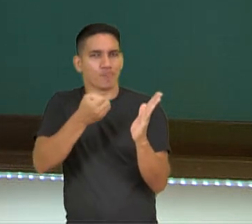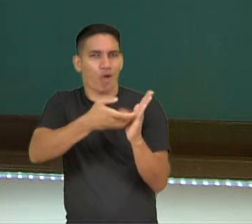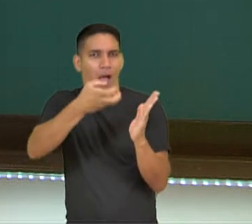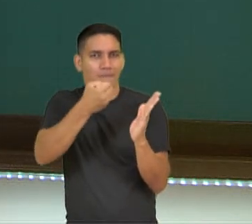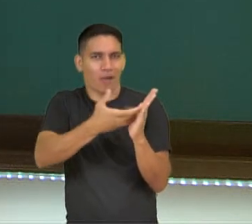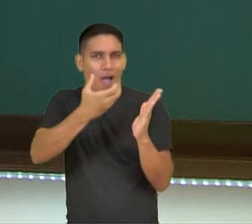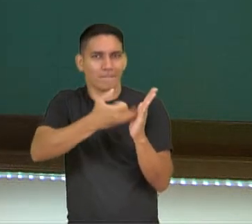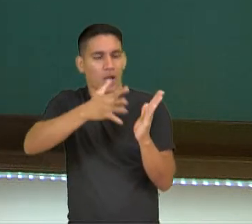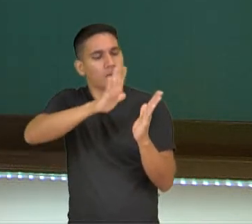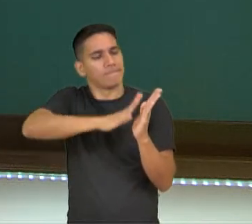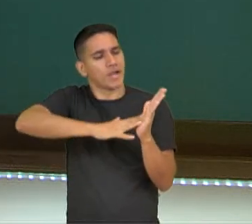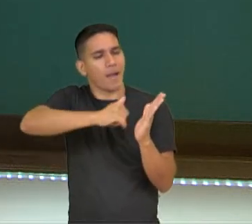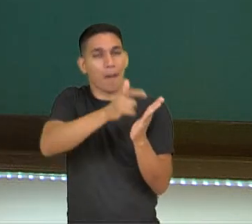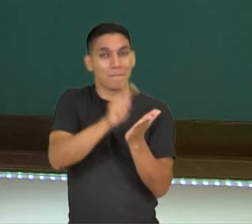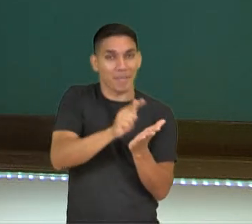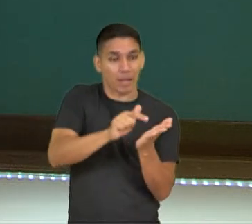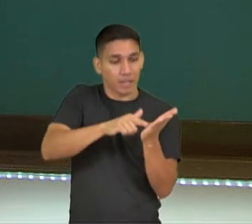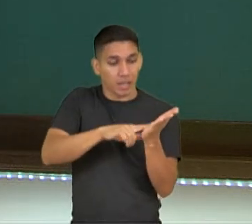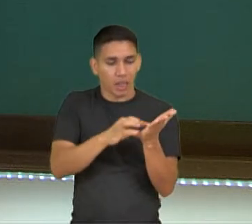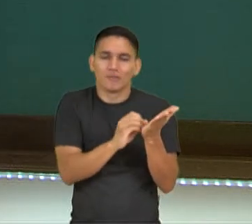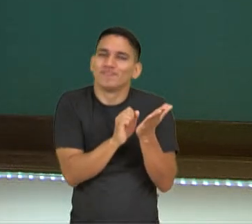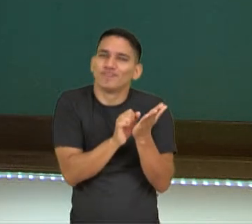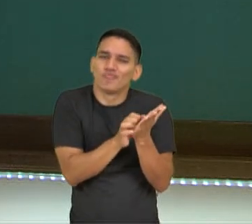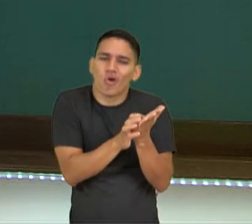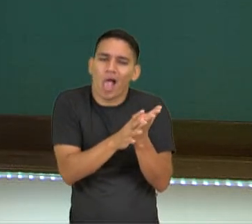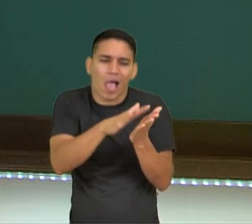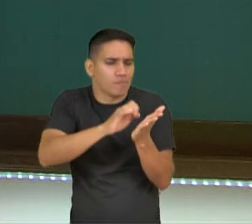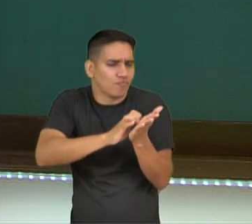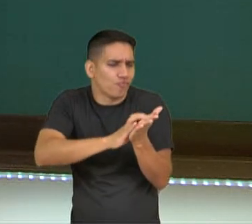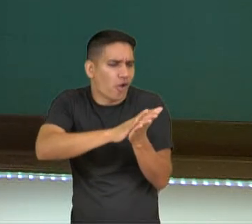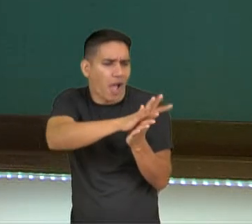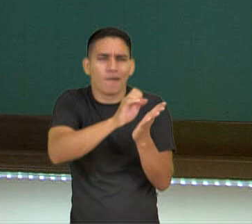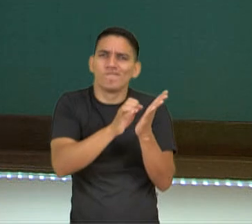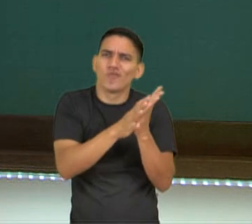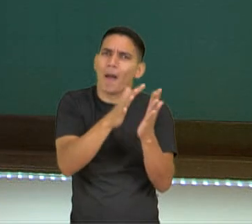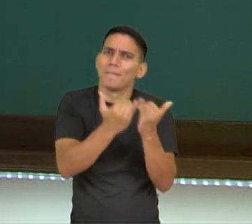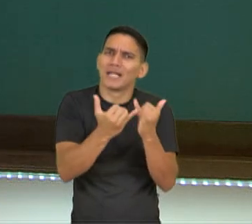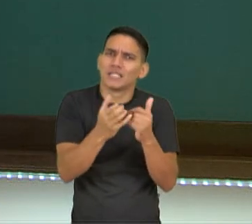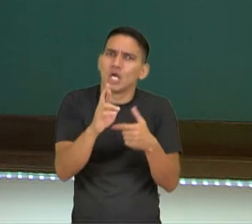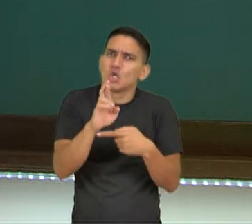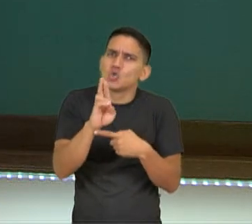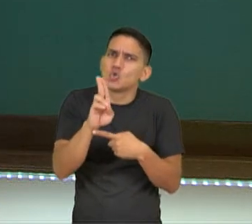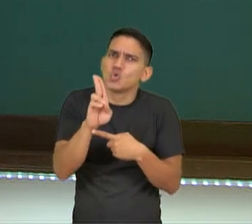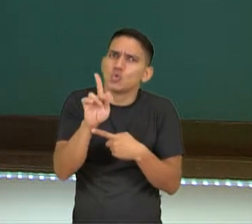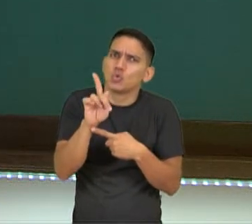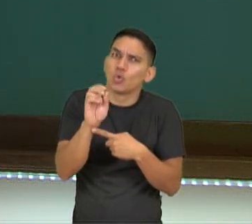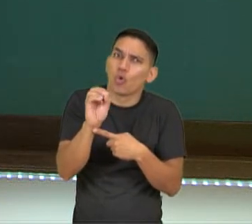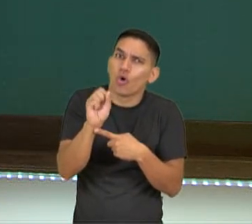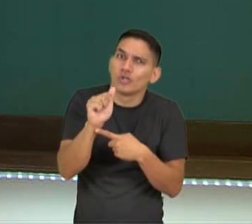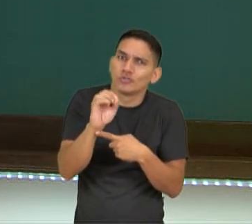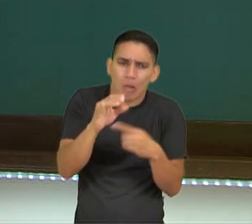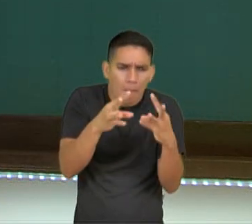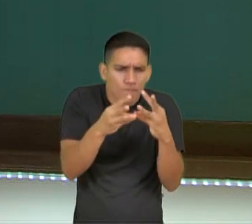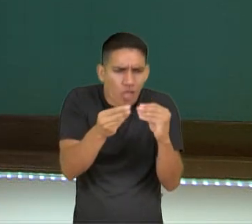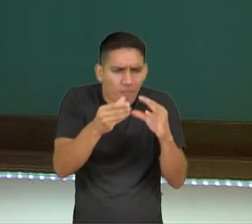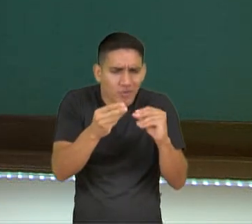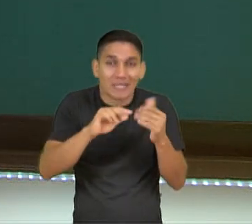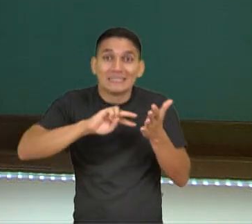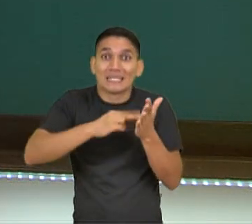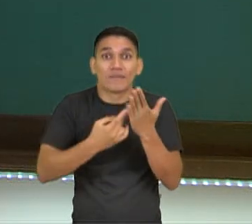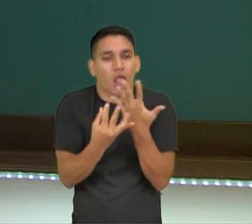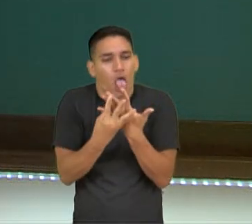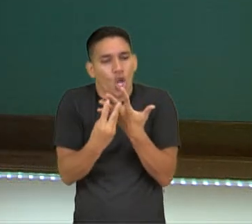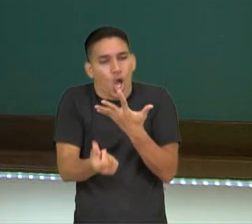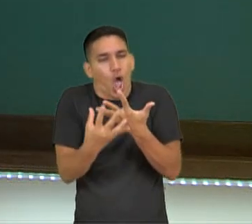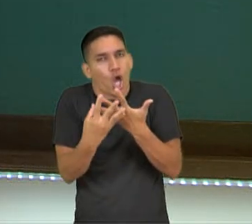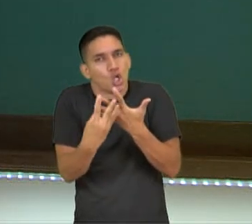água, coloca no papel, o papel fica com um aspecto um pouquinho mais rugoso, né? Aí significa que está sendo filtrado um pouquinho